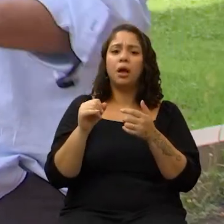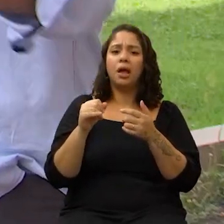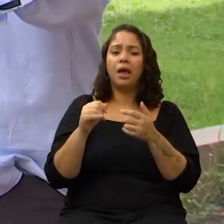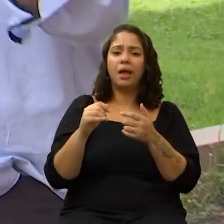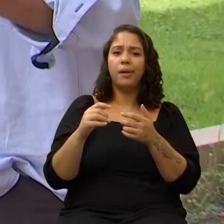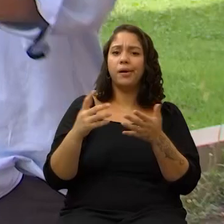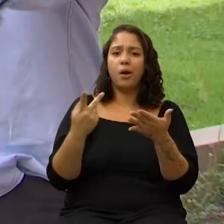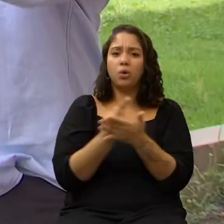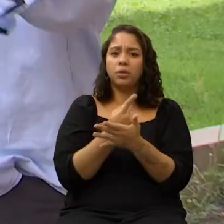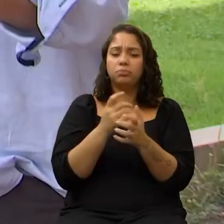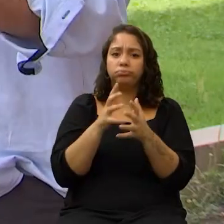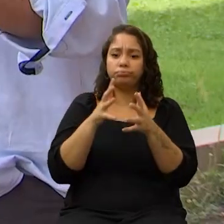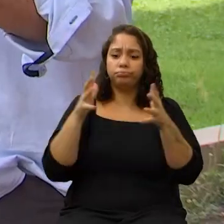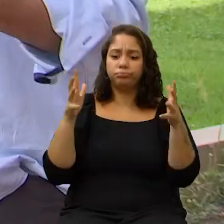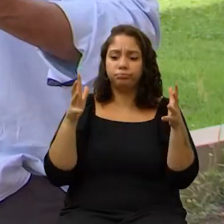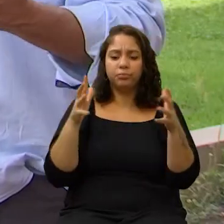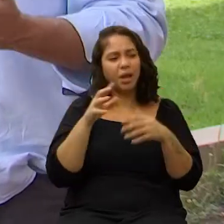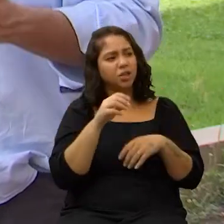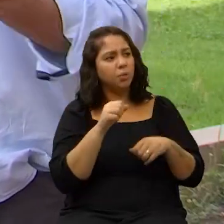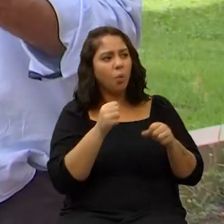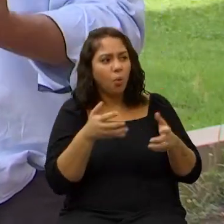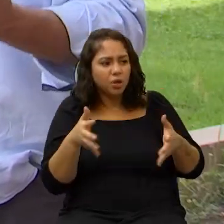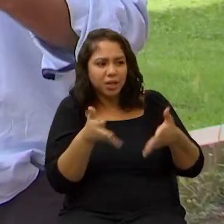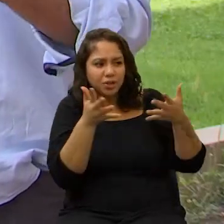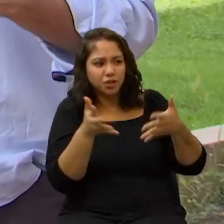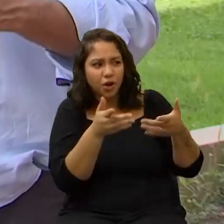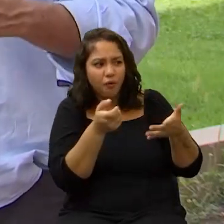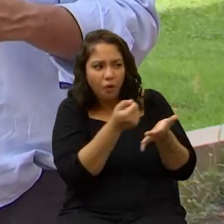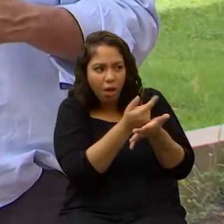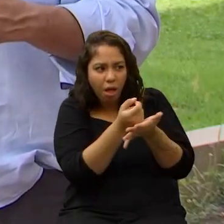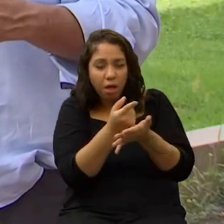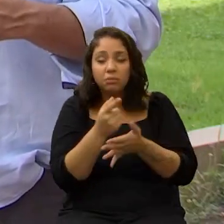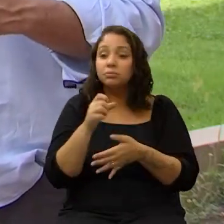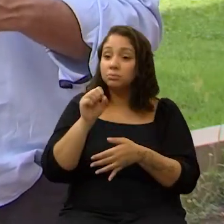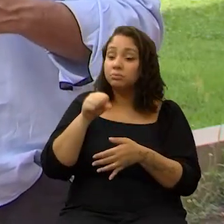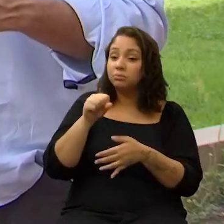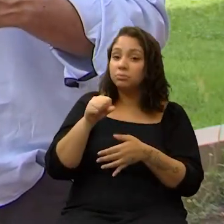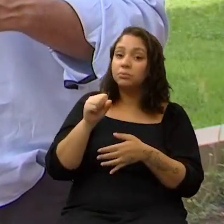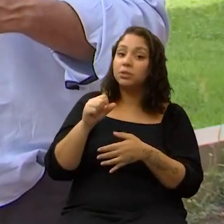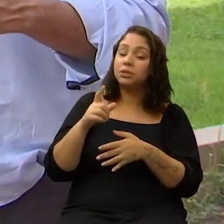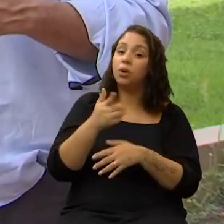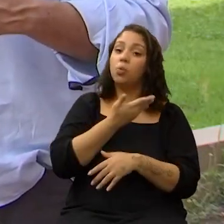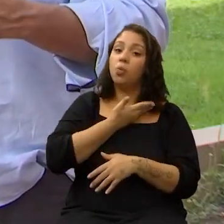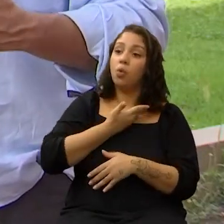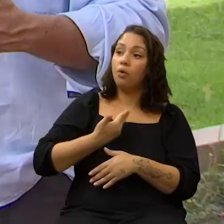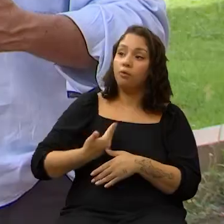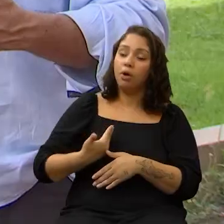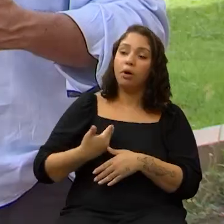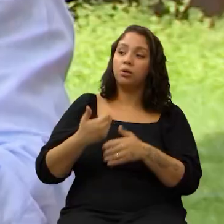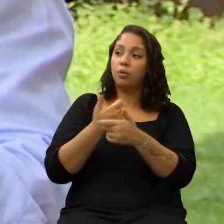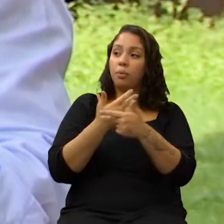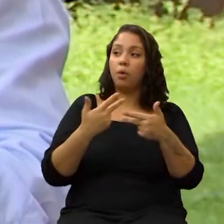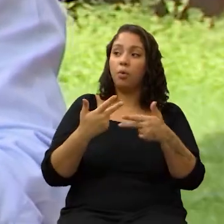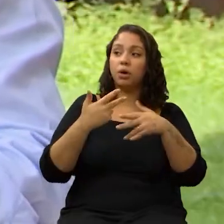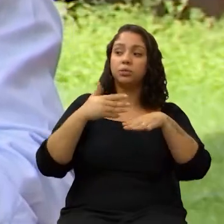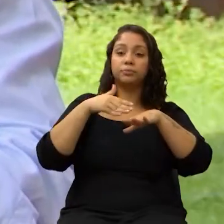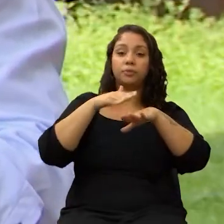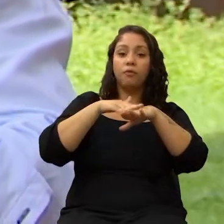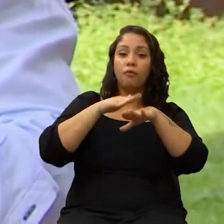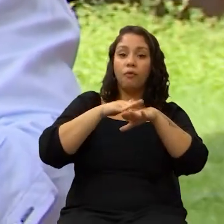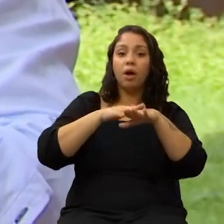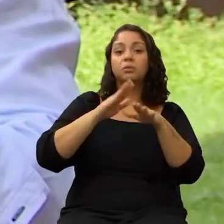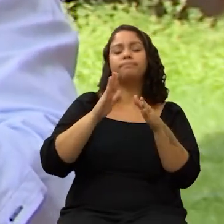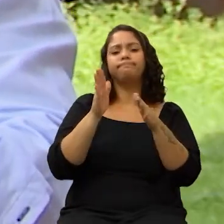efeito multiplicador na economia. Seria um incentivo. Seria um incentivo. Além do mais, o governo, quando faz esse tipo toma esse tipo de